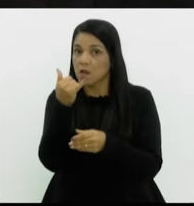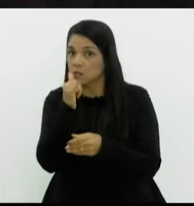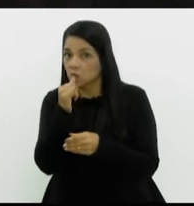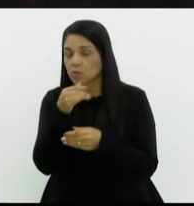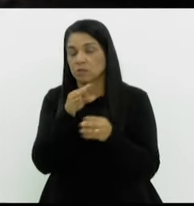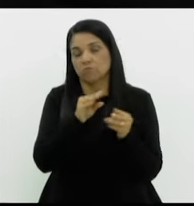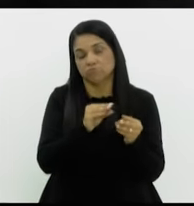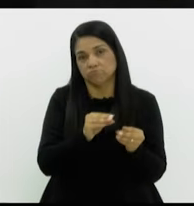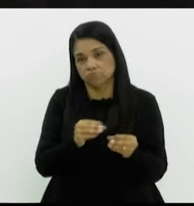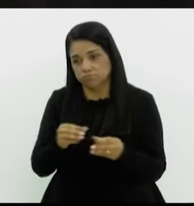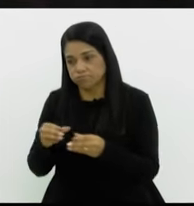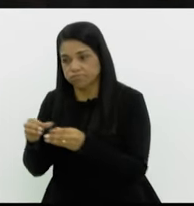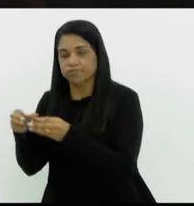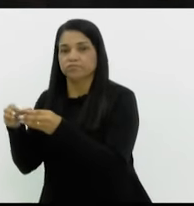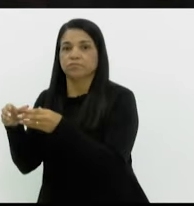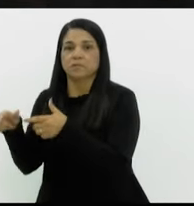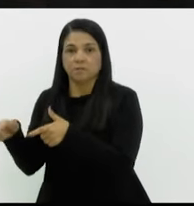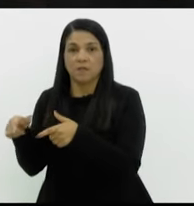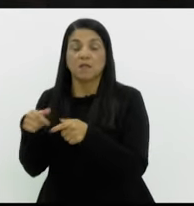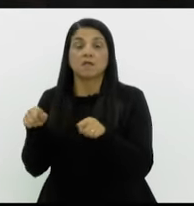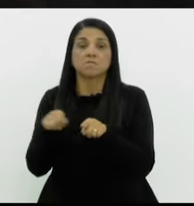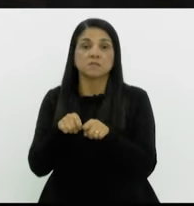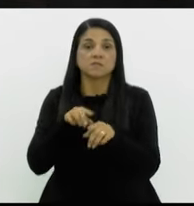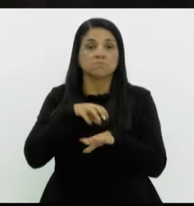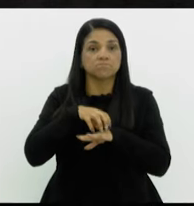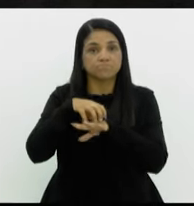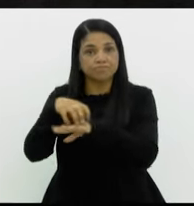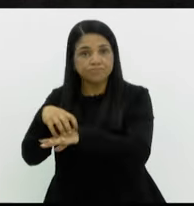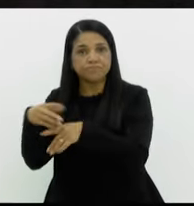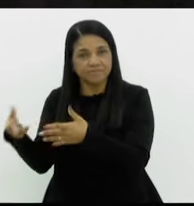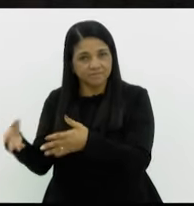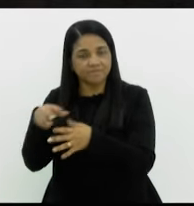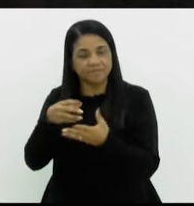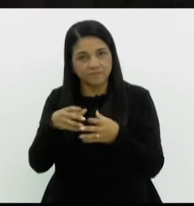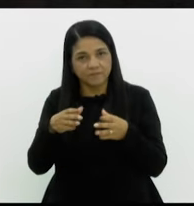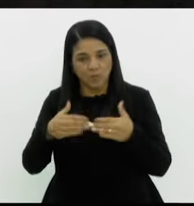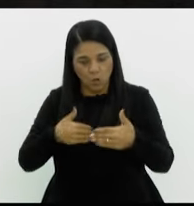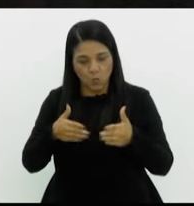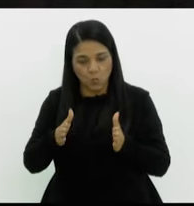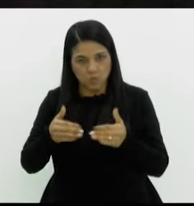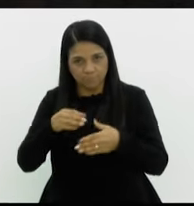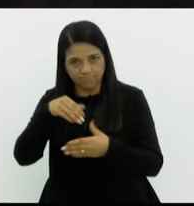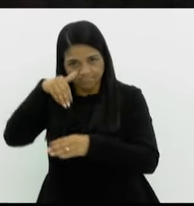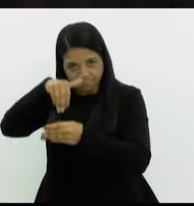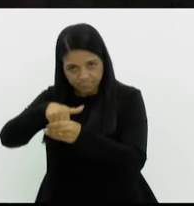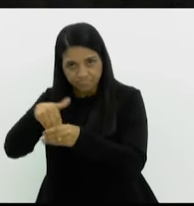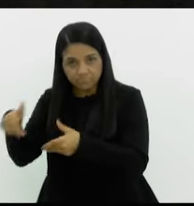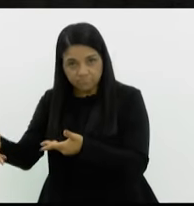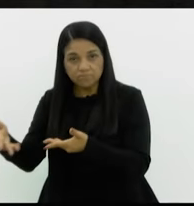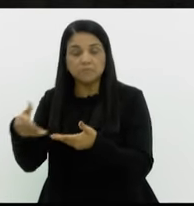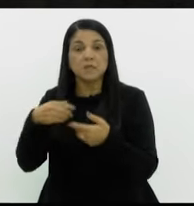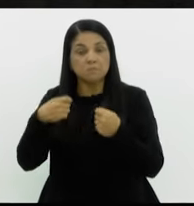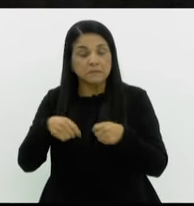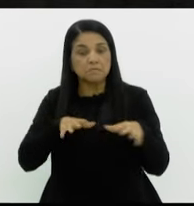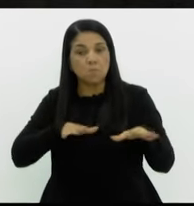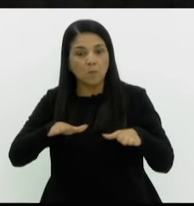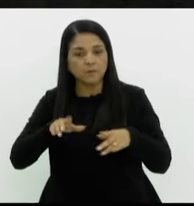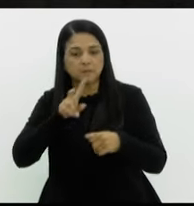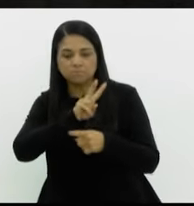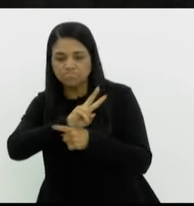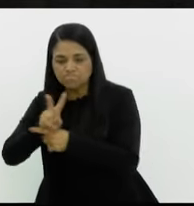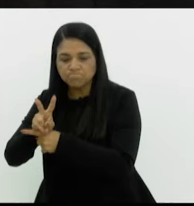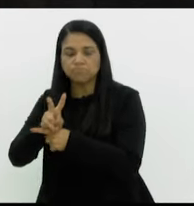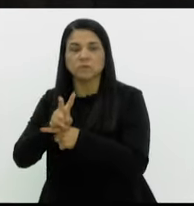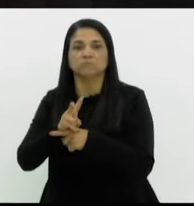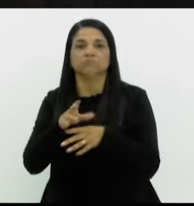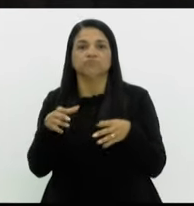etc. O que precisa uma forte mobilização das nossas forças de segurança.